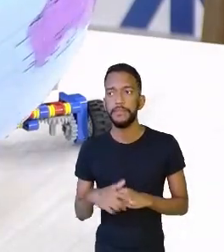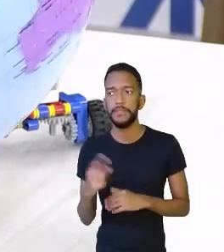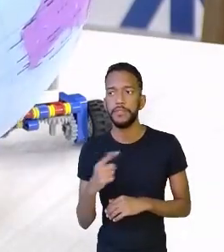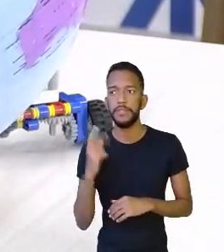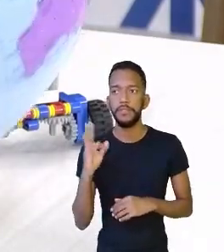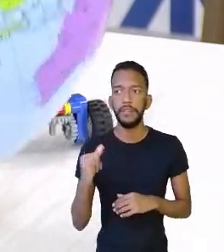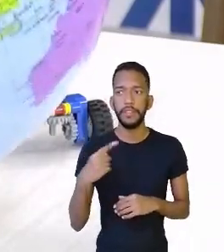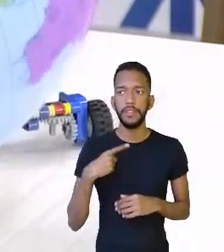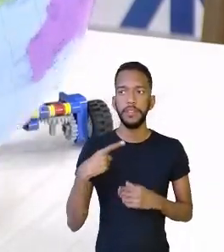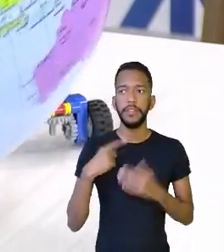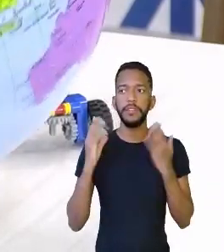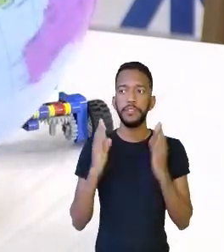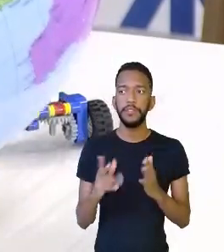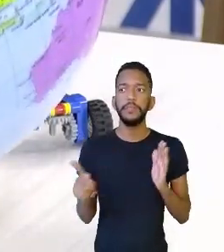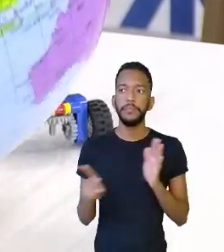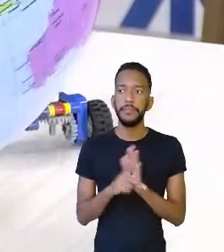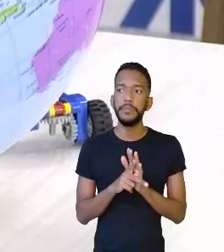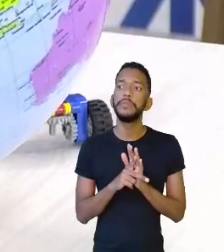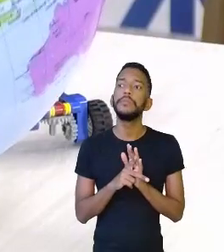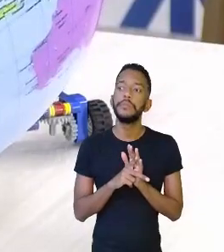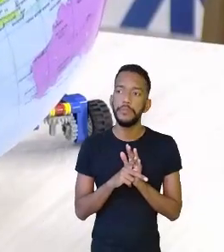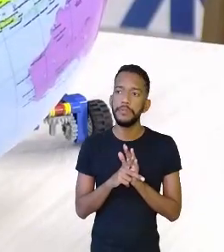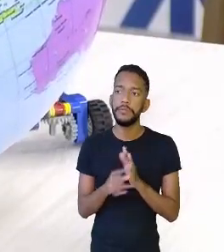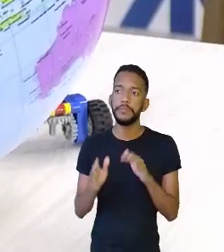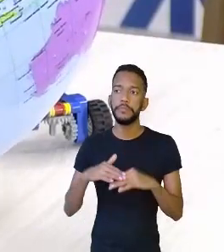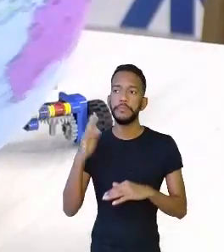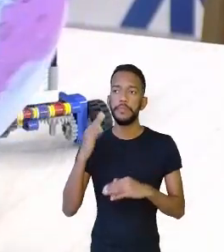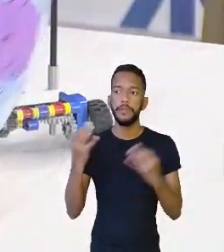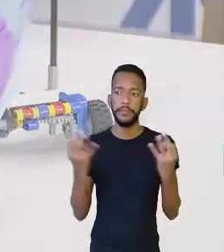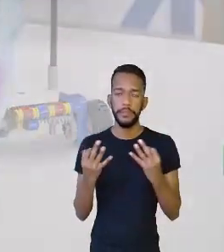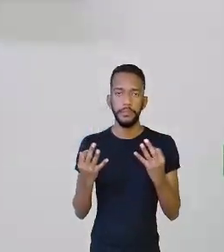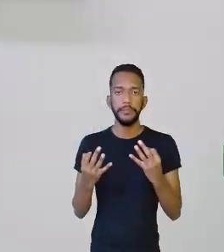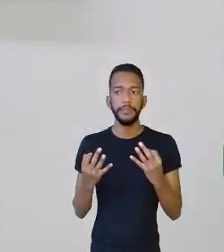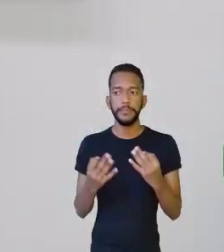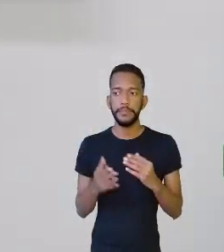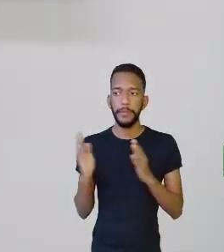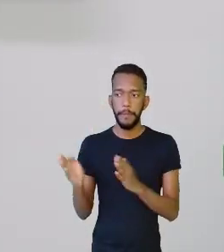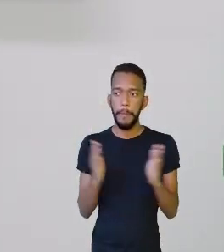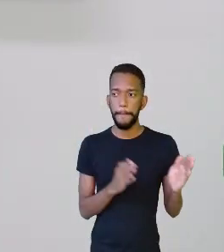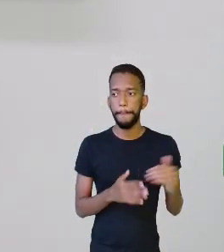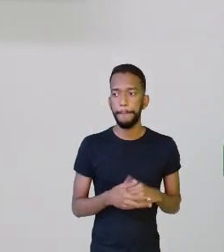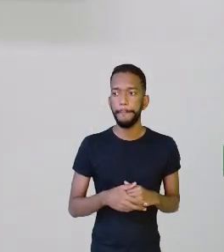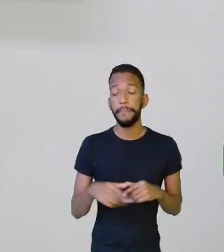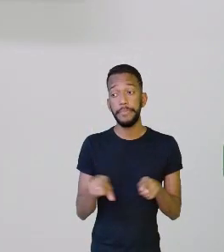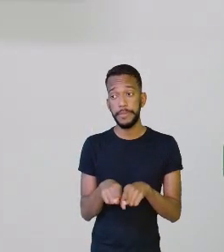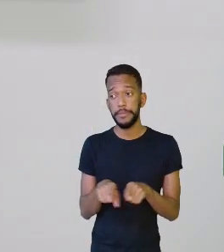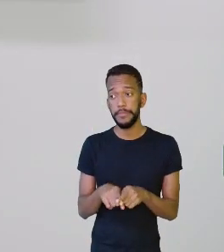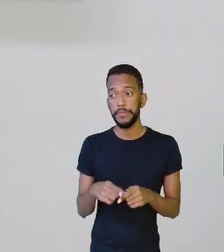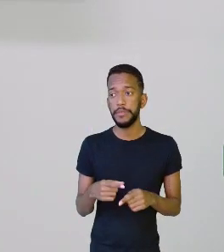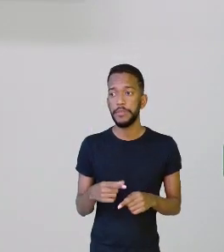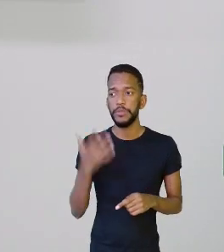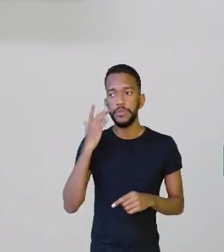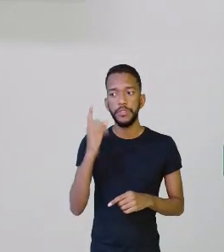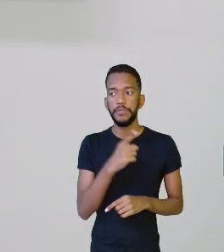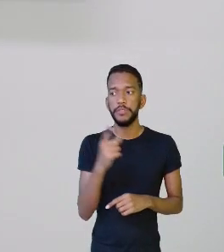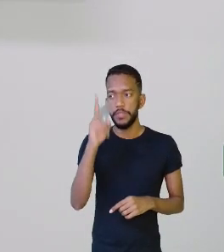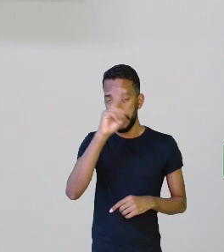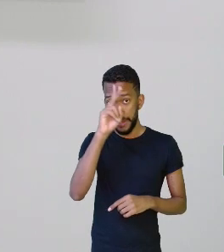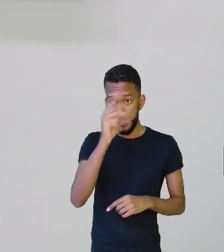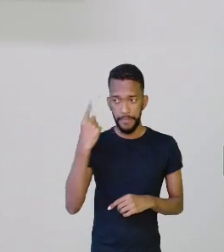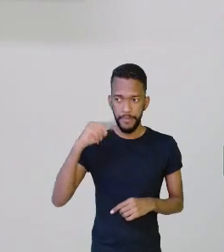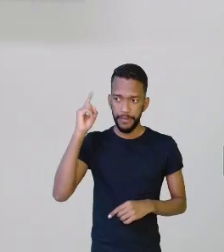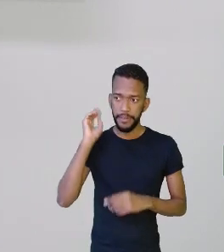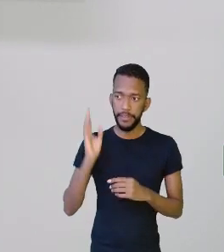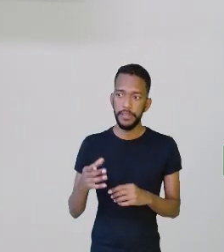gente vai ter essas estações mais definidas. E também, não sei se vocês lembram, que eu trouxe da outra